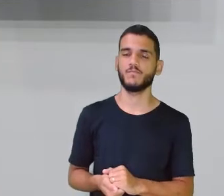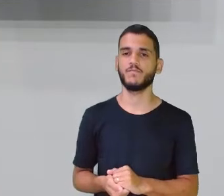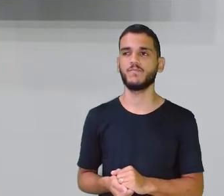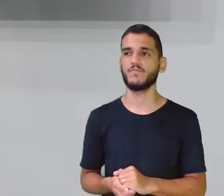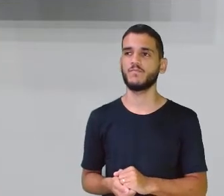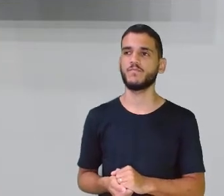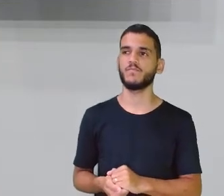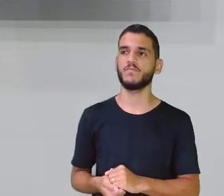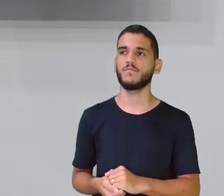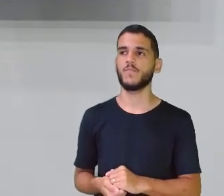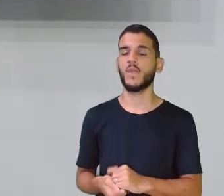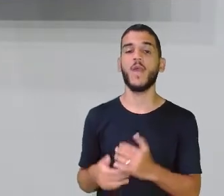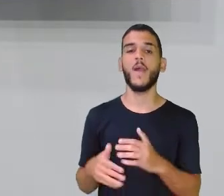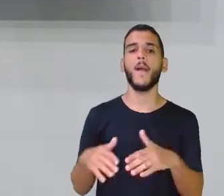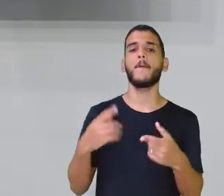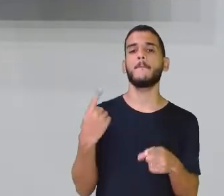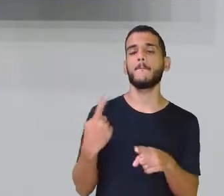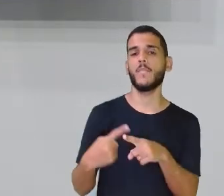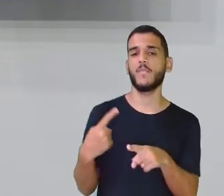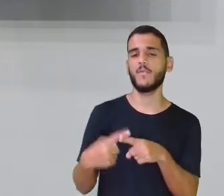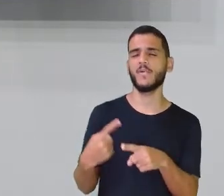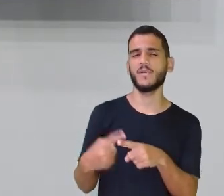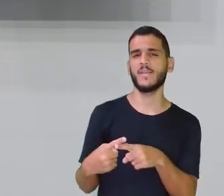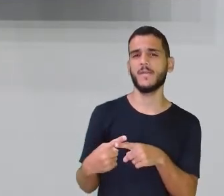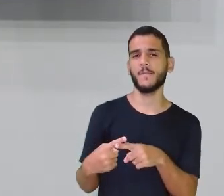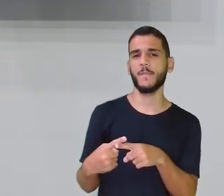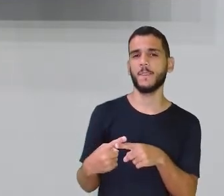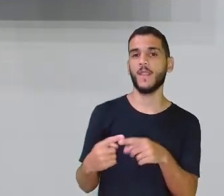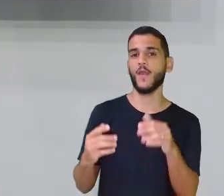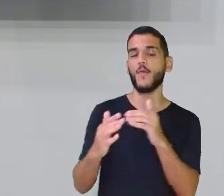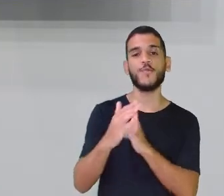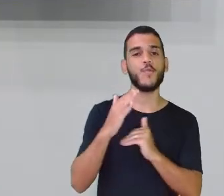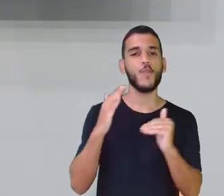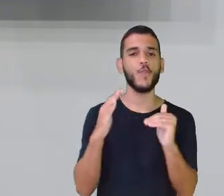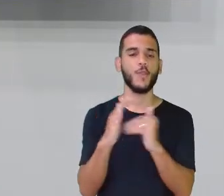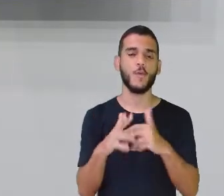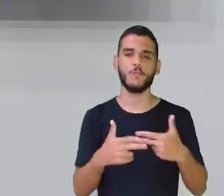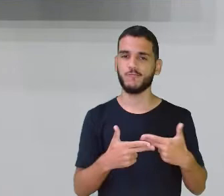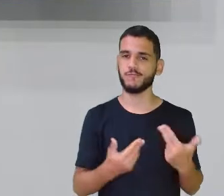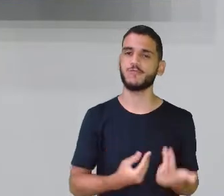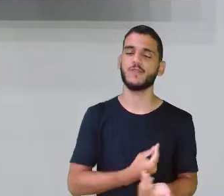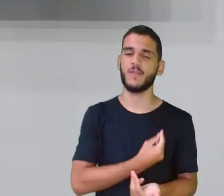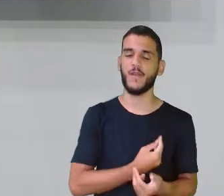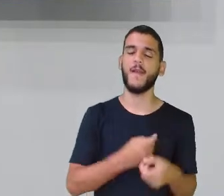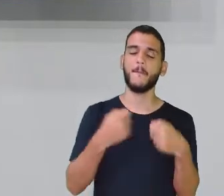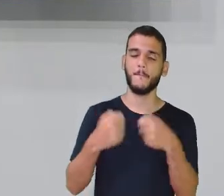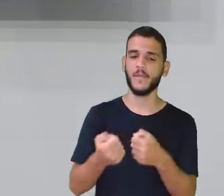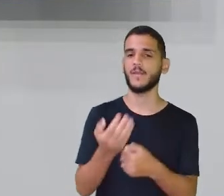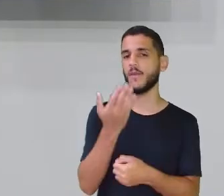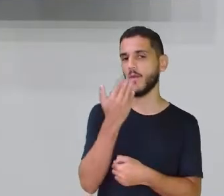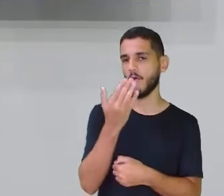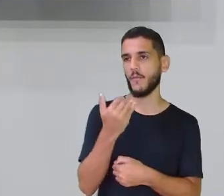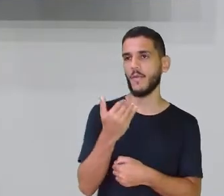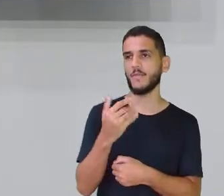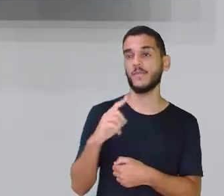quê? Todos os seres vivos, gente, eles precisam se alimentar de uma forma ou de outra. A gente,